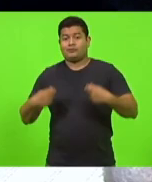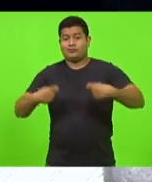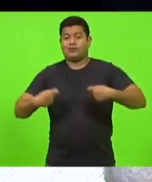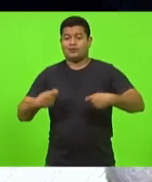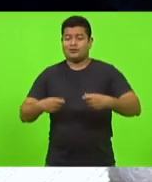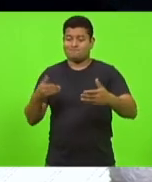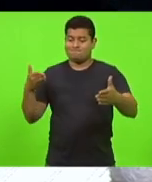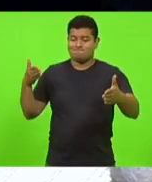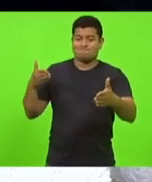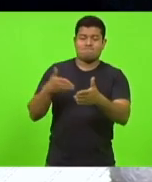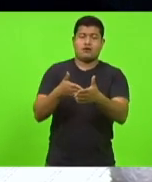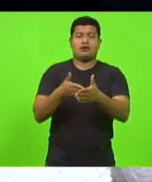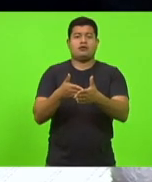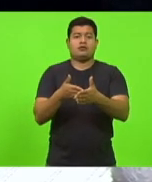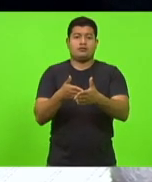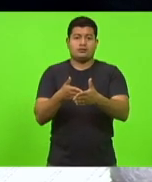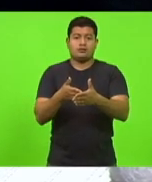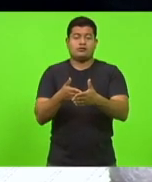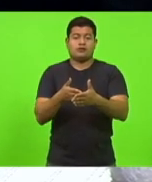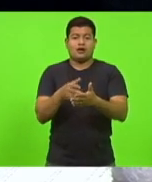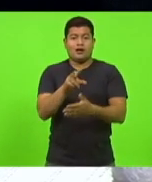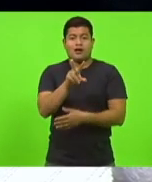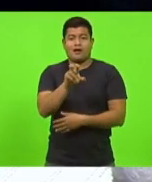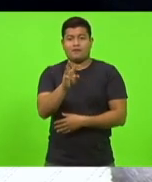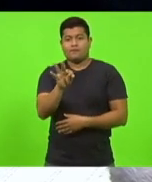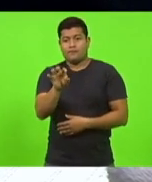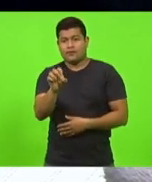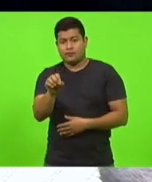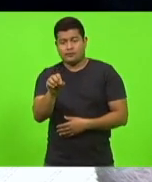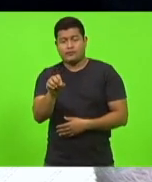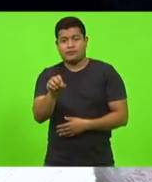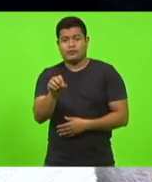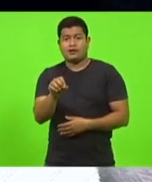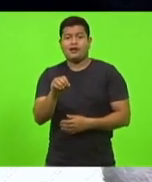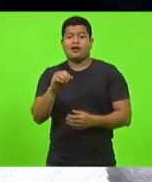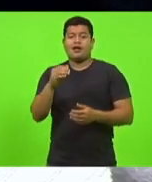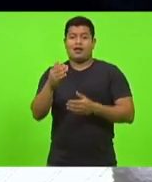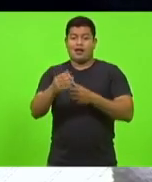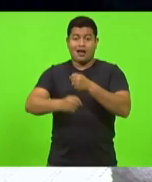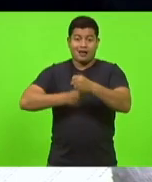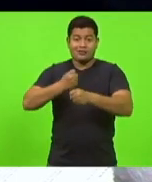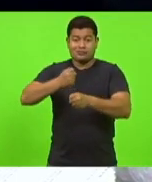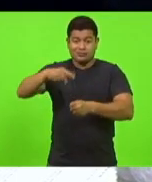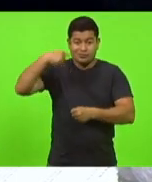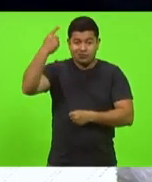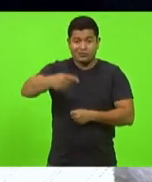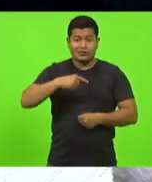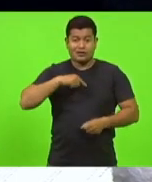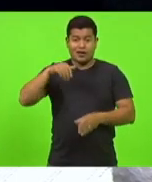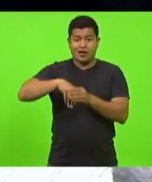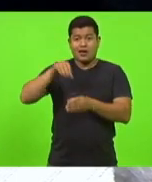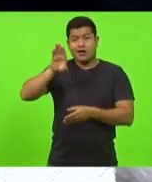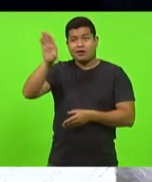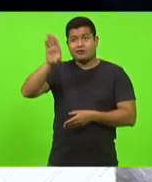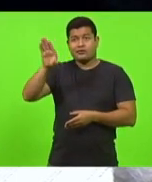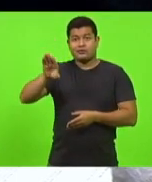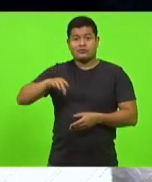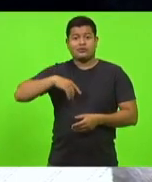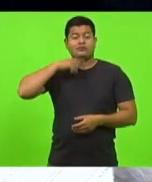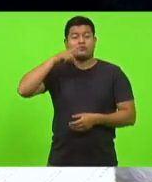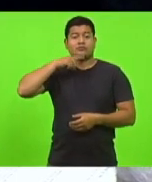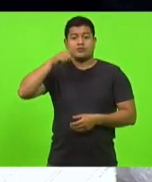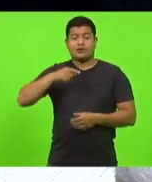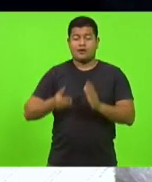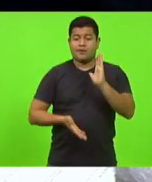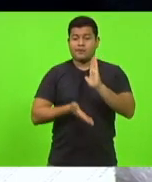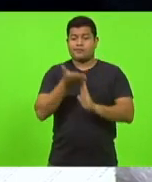vetar. E aí virou ano, aí ano eleitoral, aí não posso trabalhar aumentos e